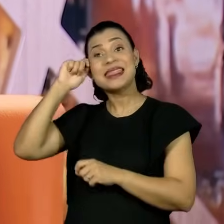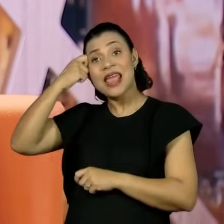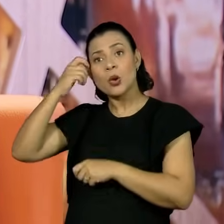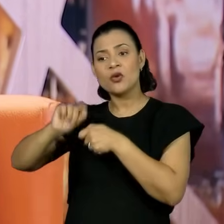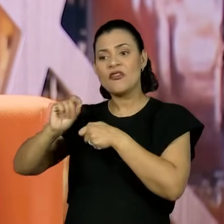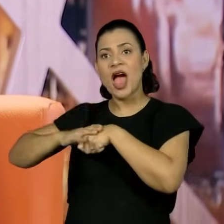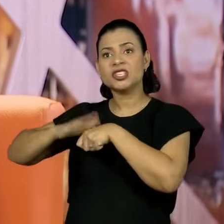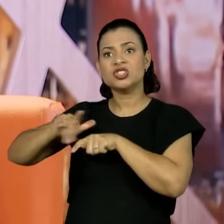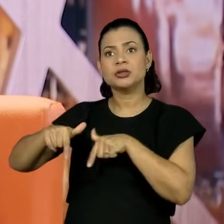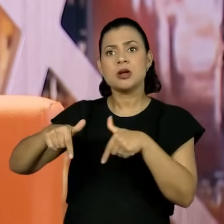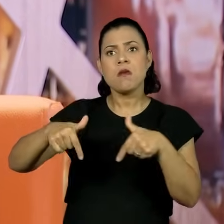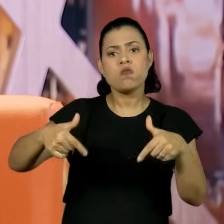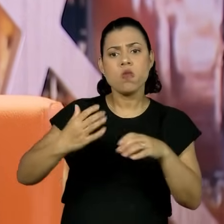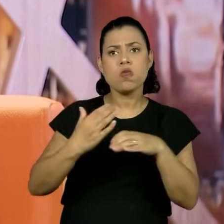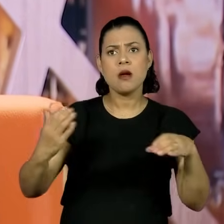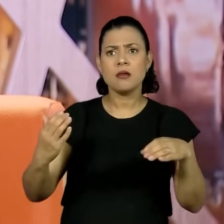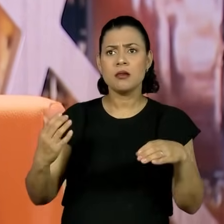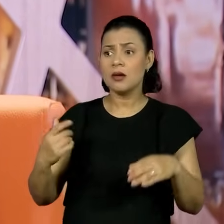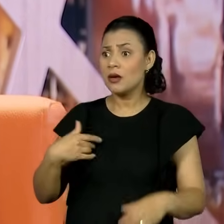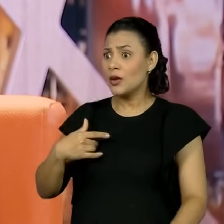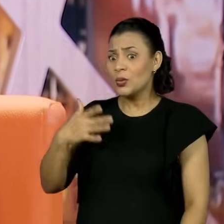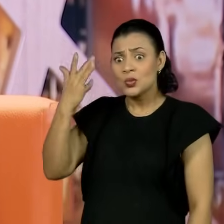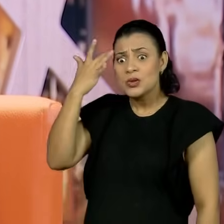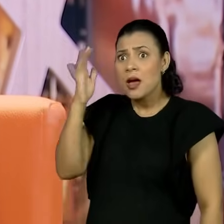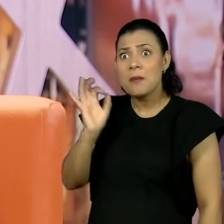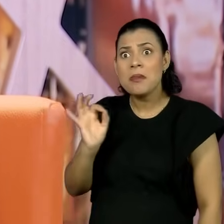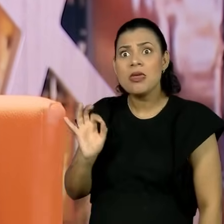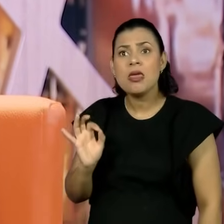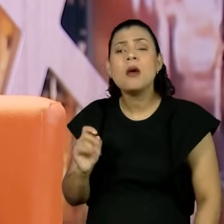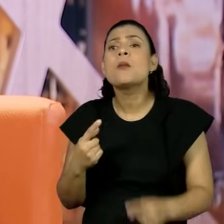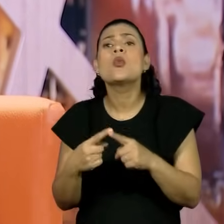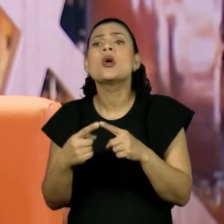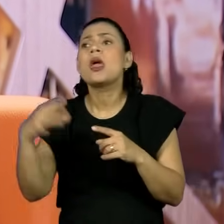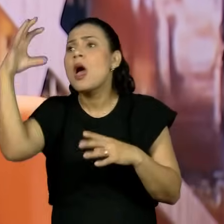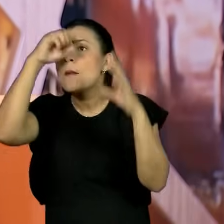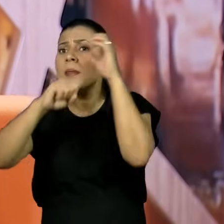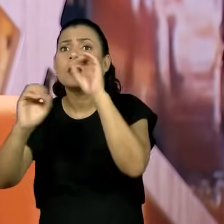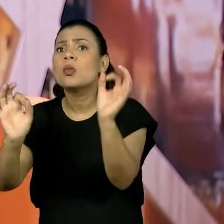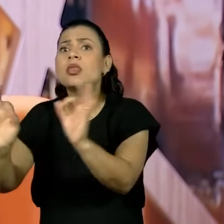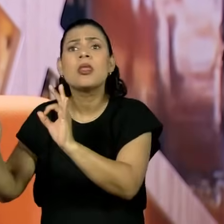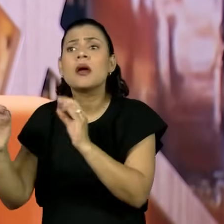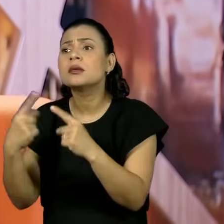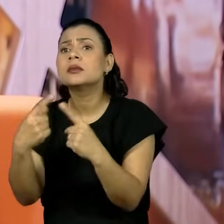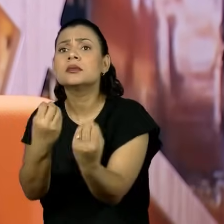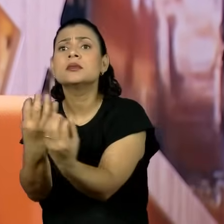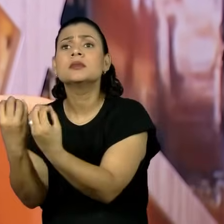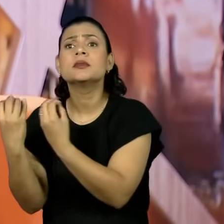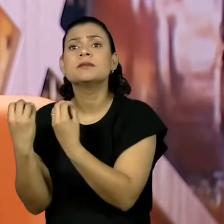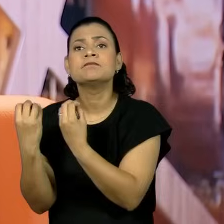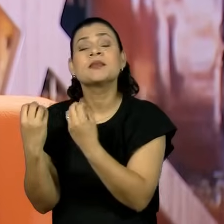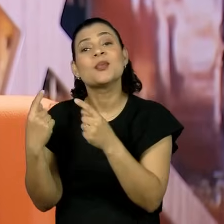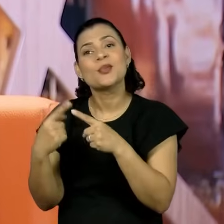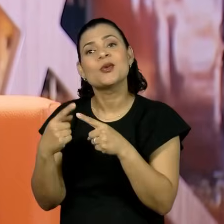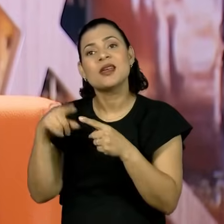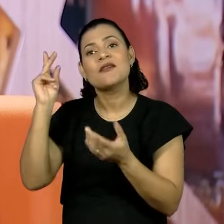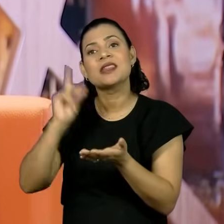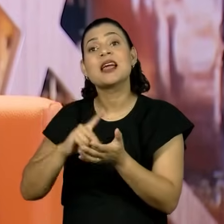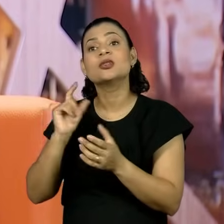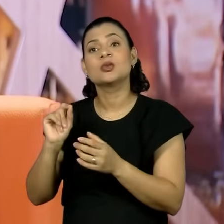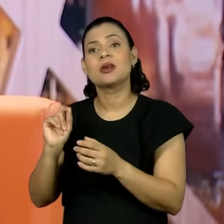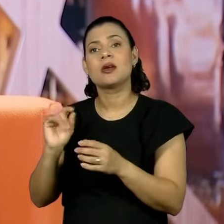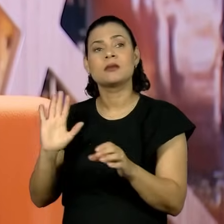gente fala assim, nossa, como eu não aprendi nada disso? A gente não aprendeu porque essa matriz, ela foi hegemônica, ela